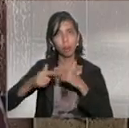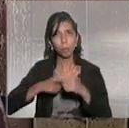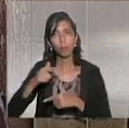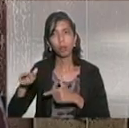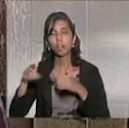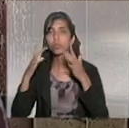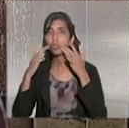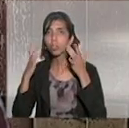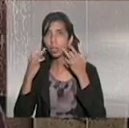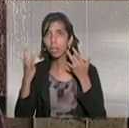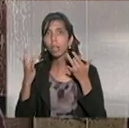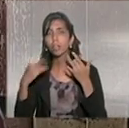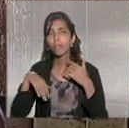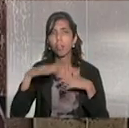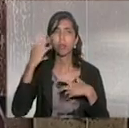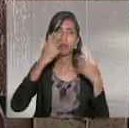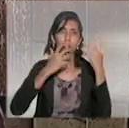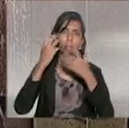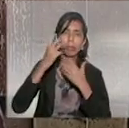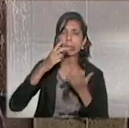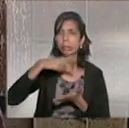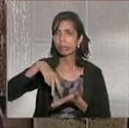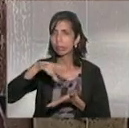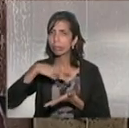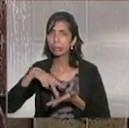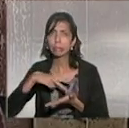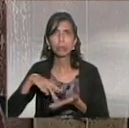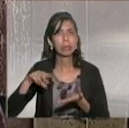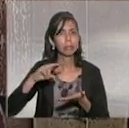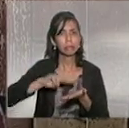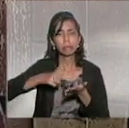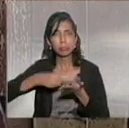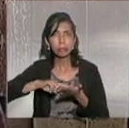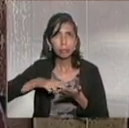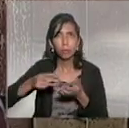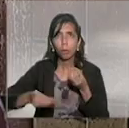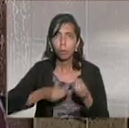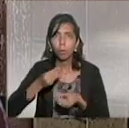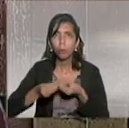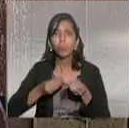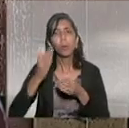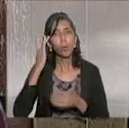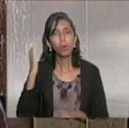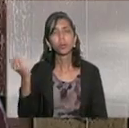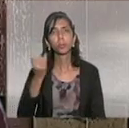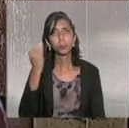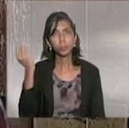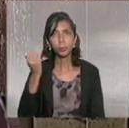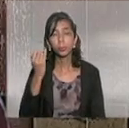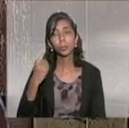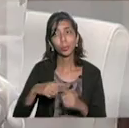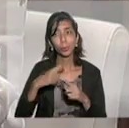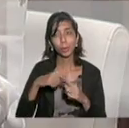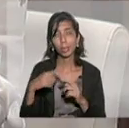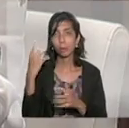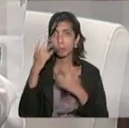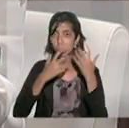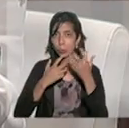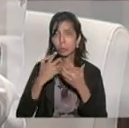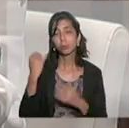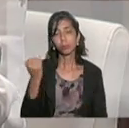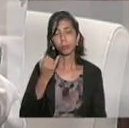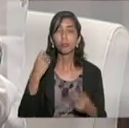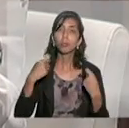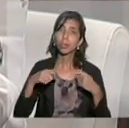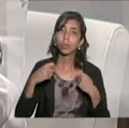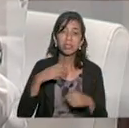trabalhos na televisão, no teatro, e vão fazer aula de canto, vão fazer aula de dança, vão fazer aula de interpretação, e eu acho isso muito importante. Até porque para o campo do musical